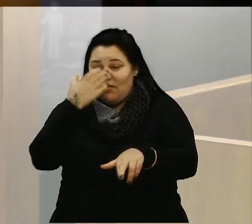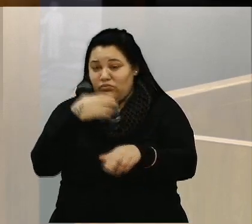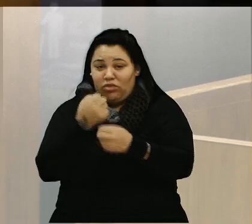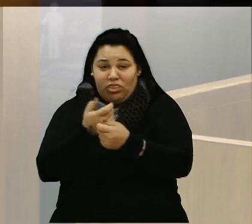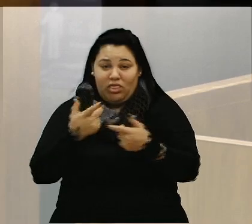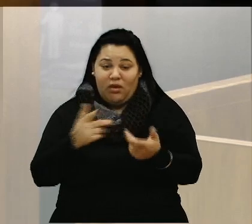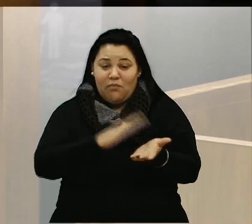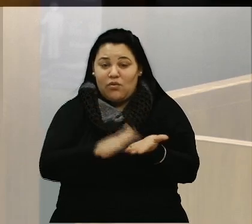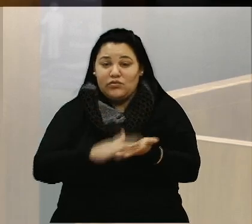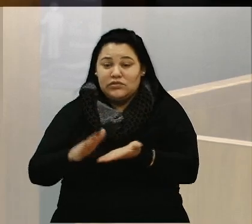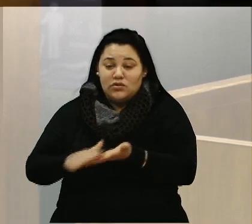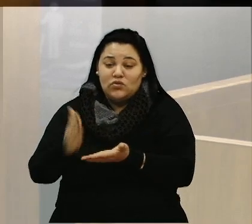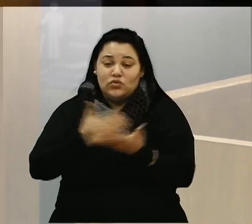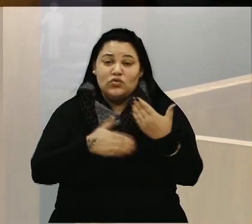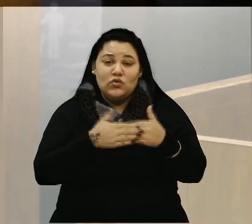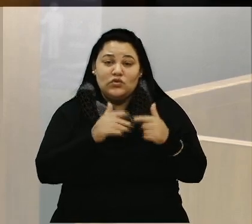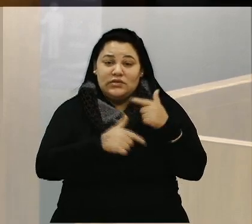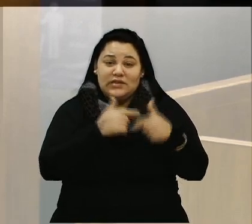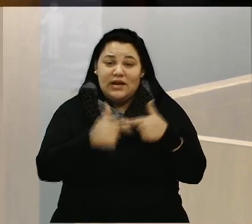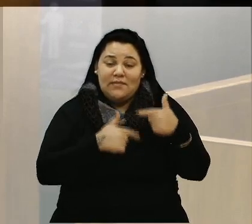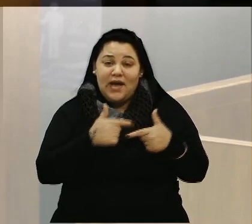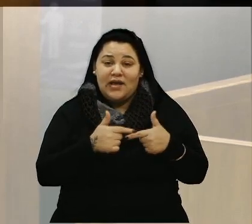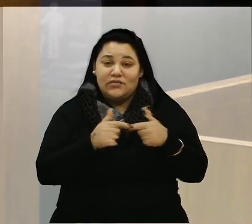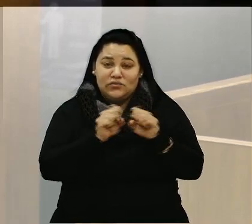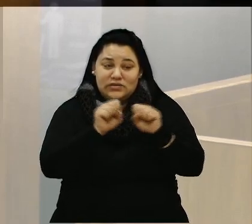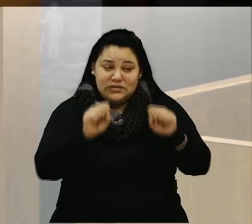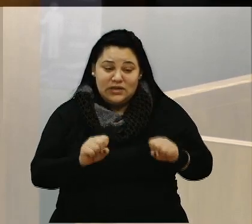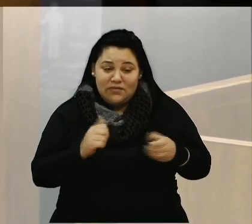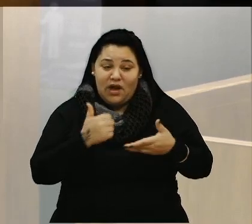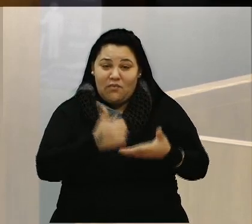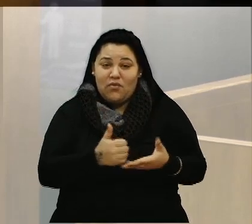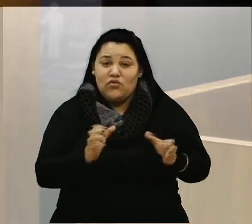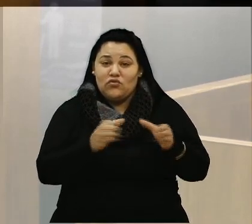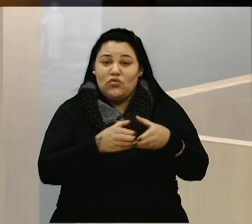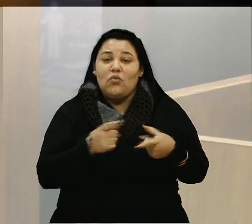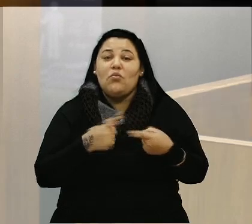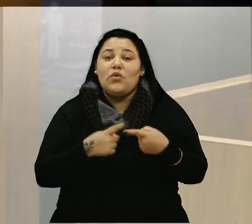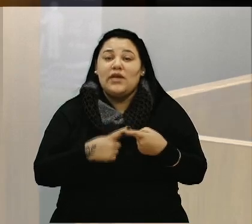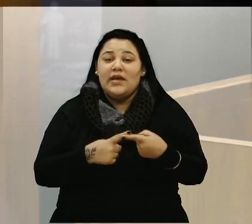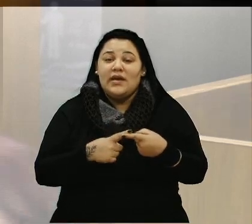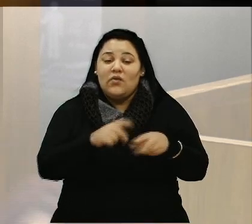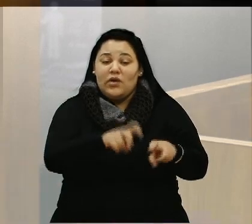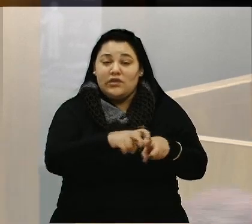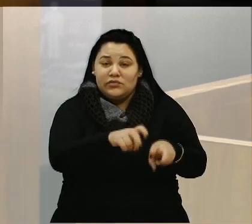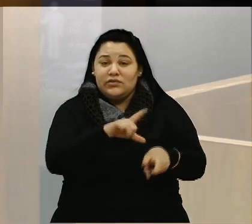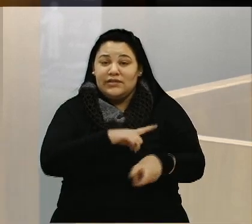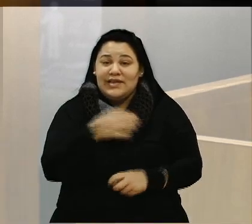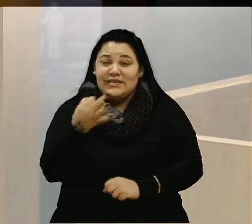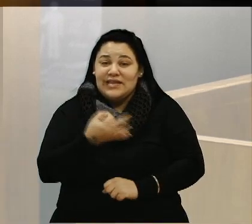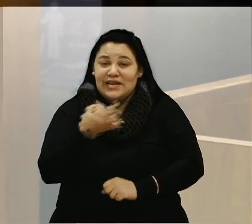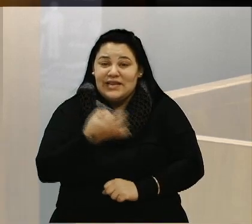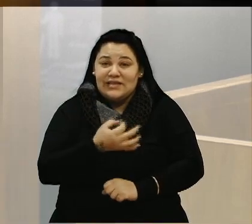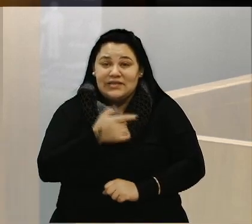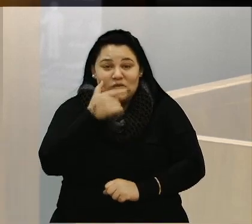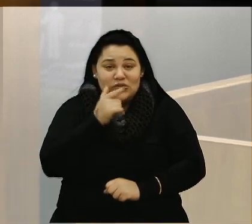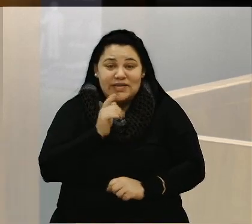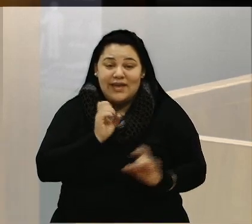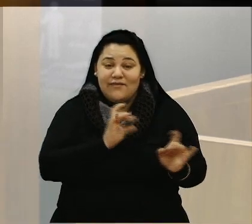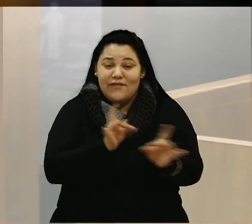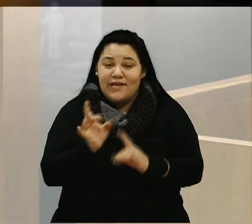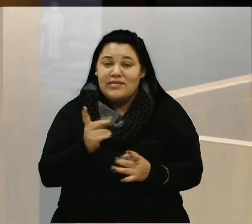eles trabalham no sistema cooperativista. Por quê? Porque o agricultor tem certeza que vai vender o produto